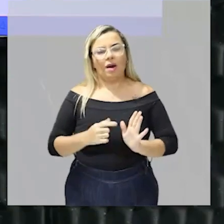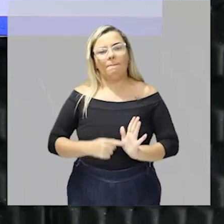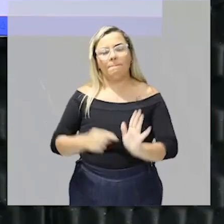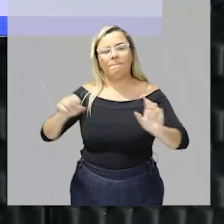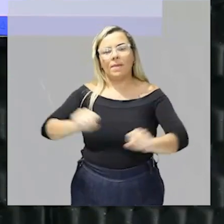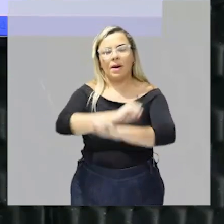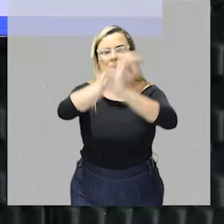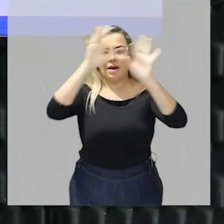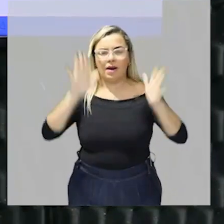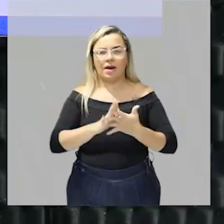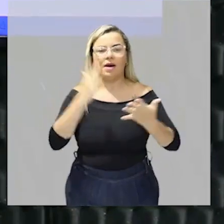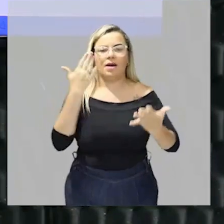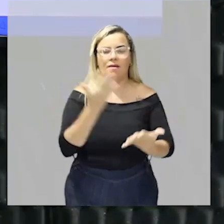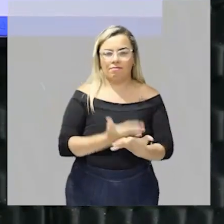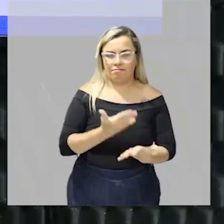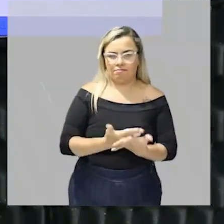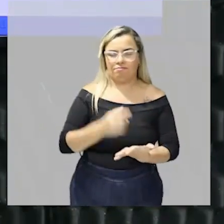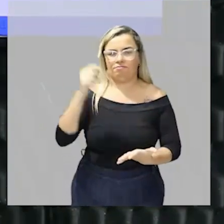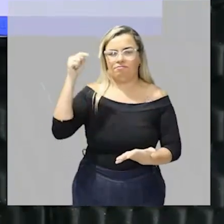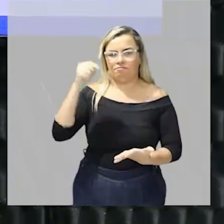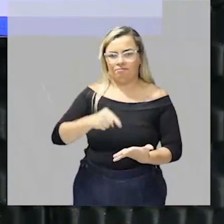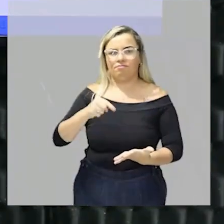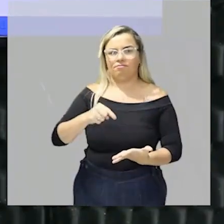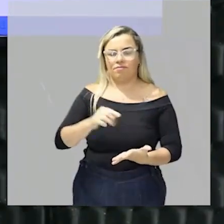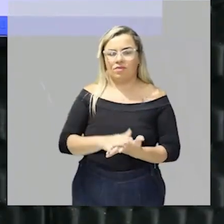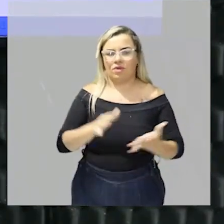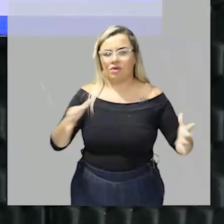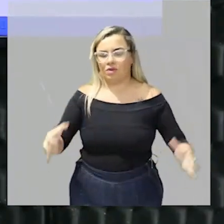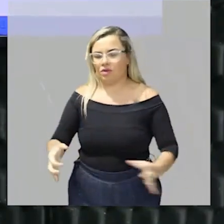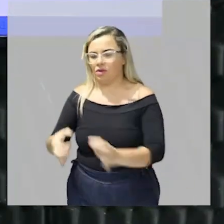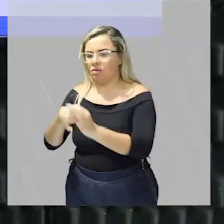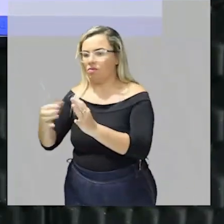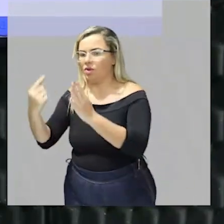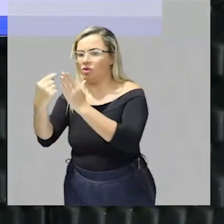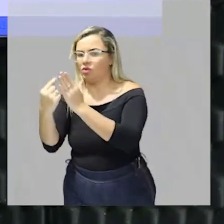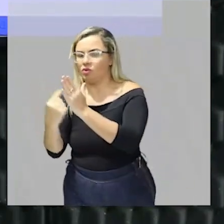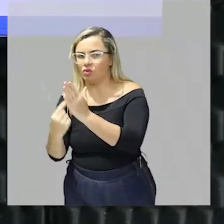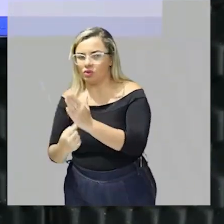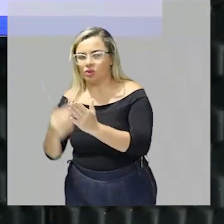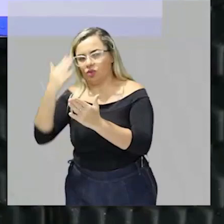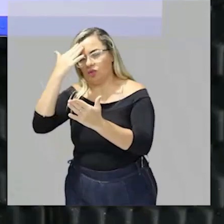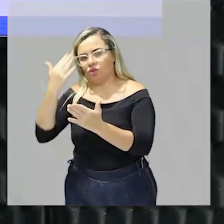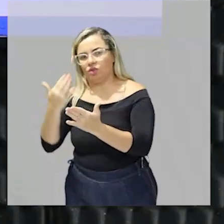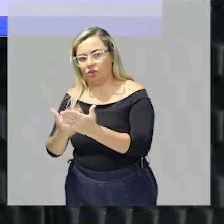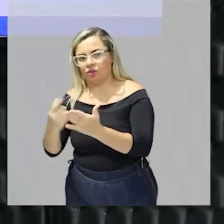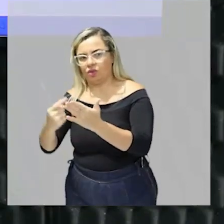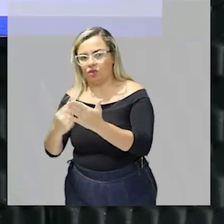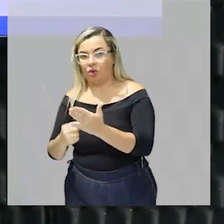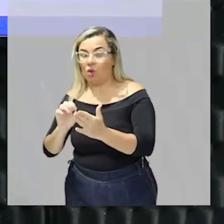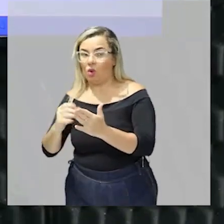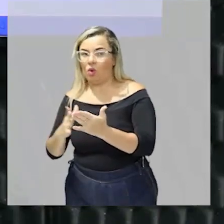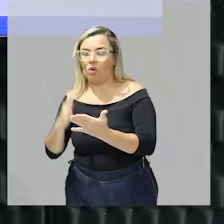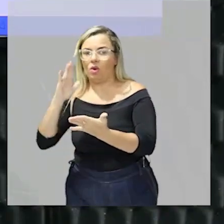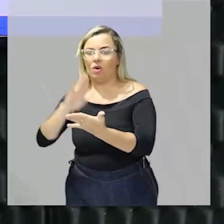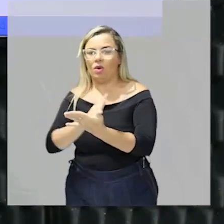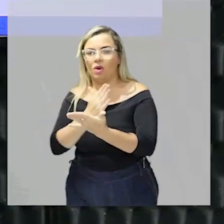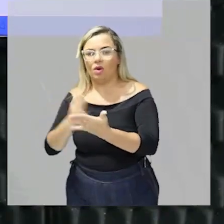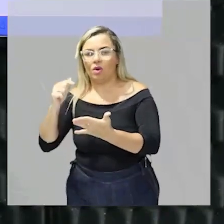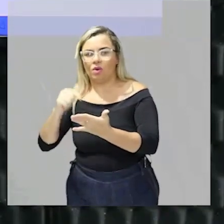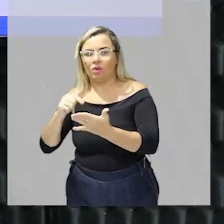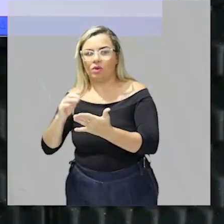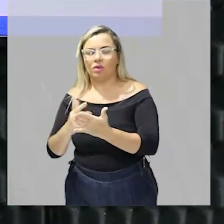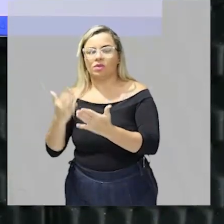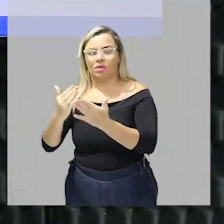esse estudante ele está, de certa forma, conectado com esse projeto, ou com alguns elementos em prol desse